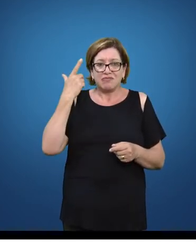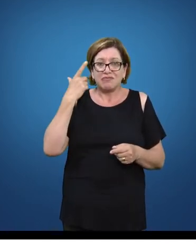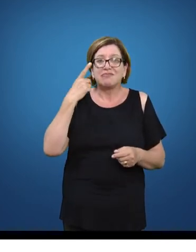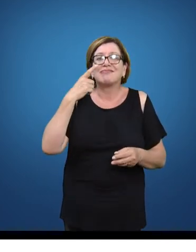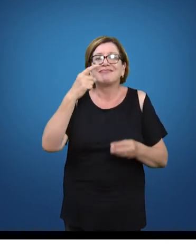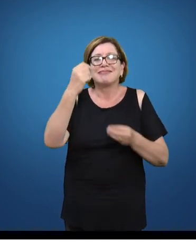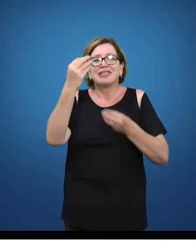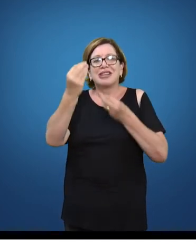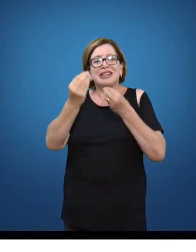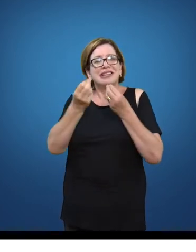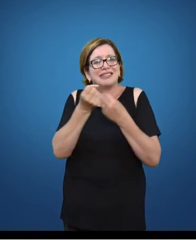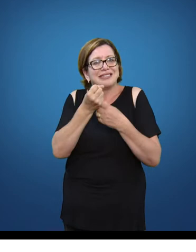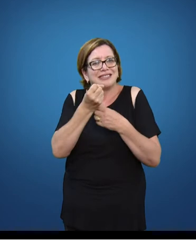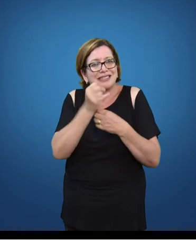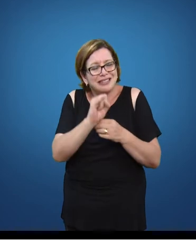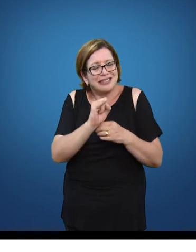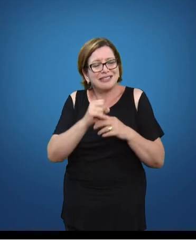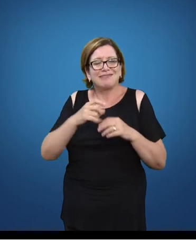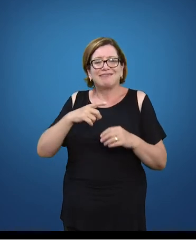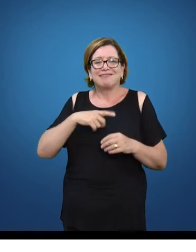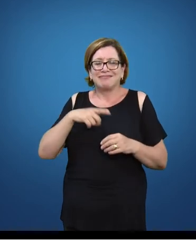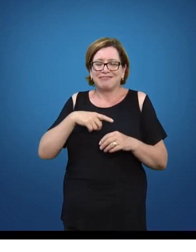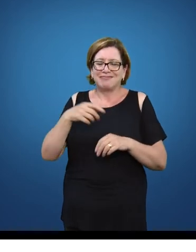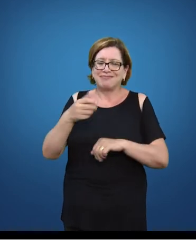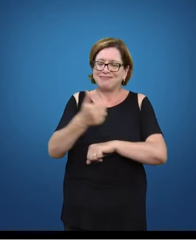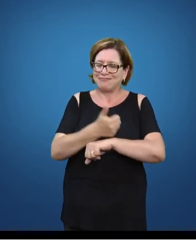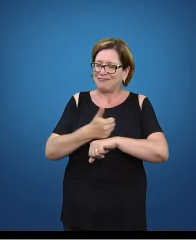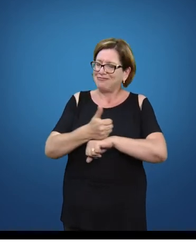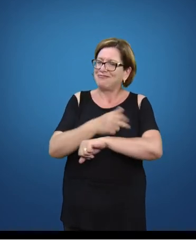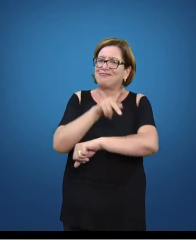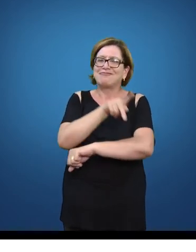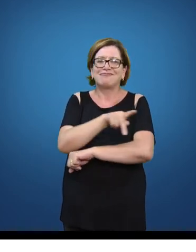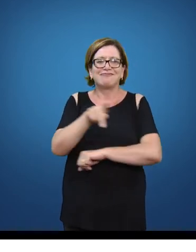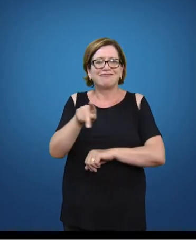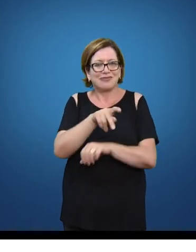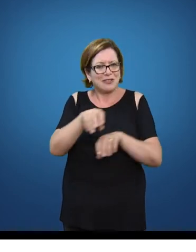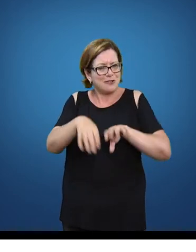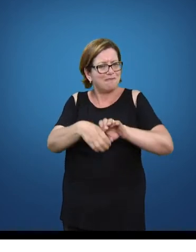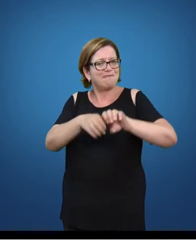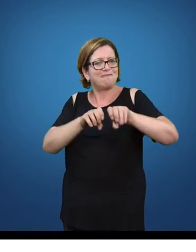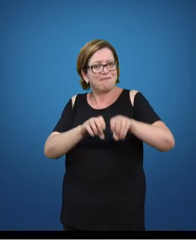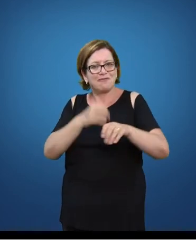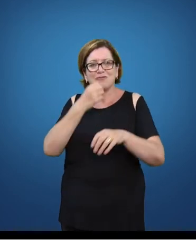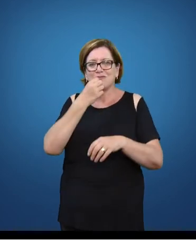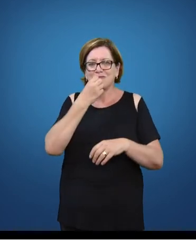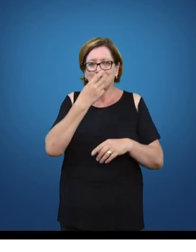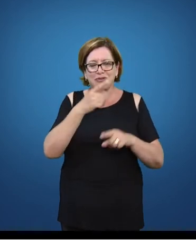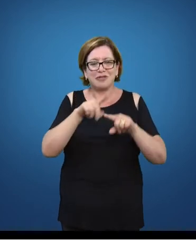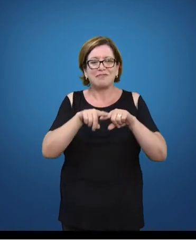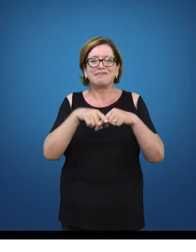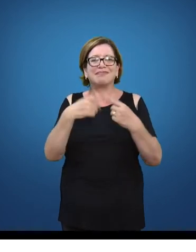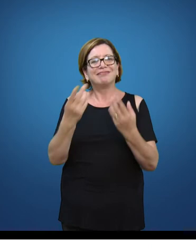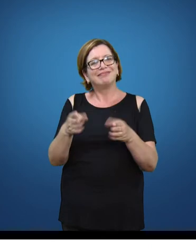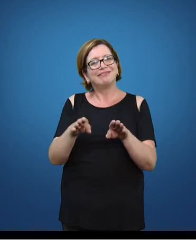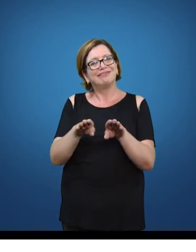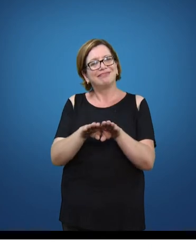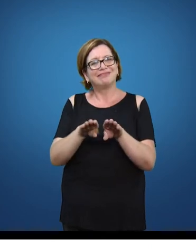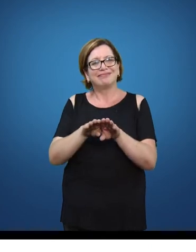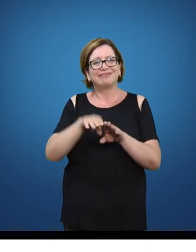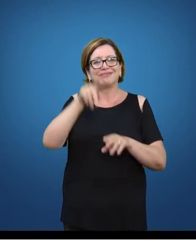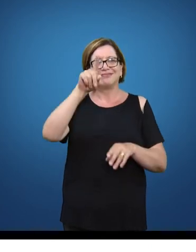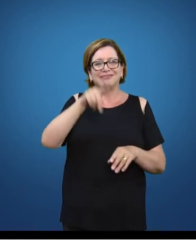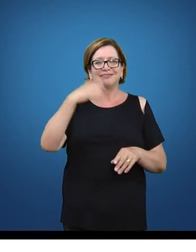isso na medida que a formação do professor for sólida consistente mas também ela é